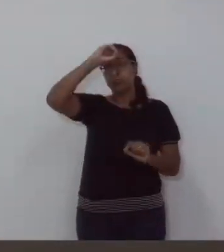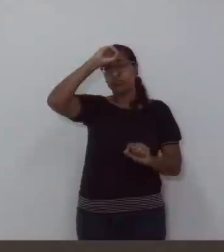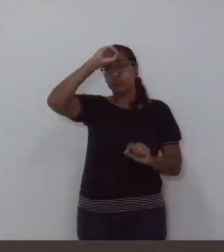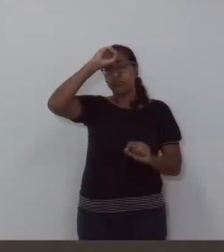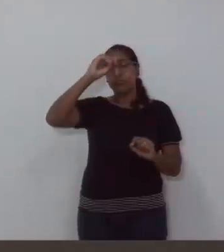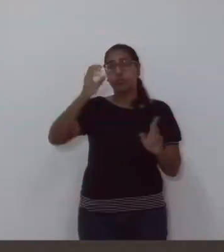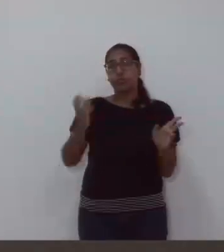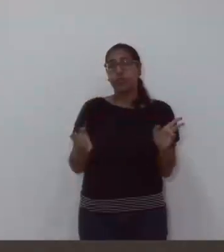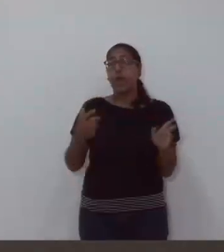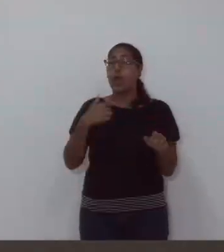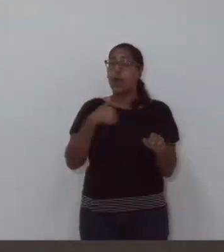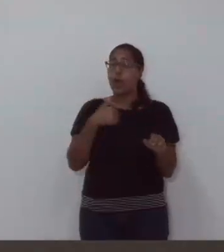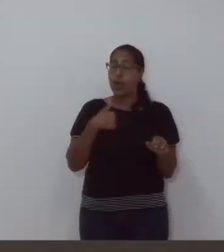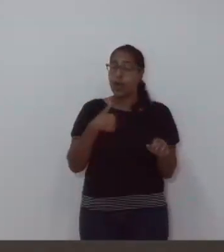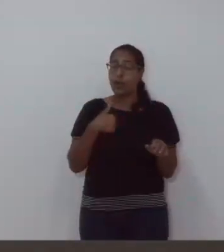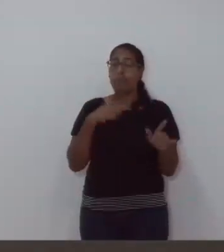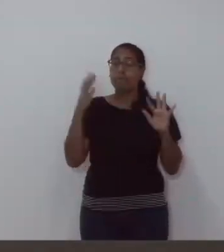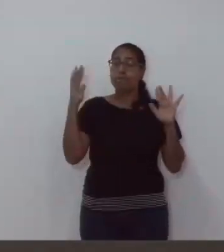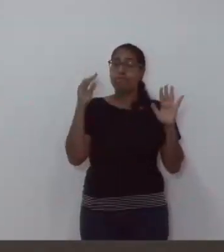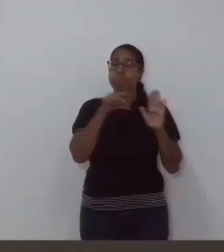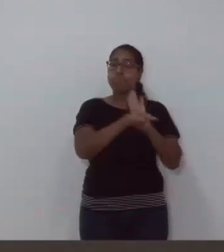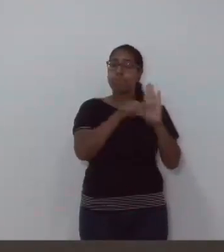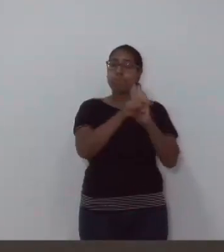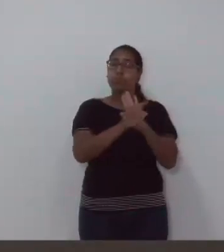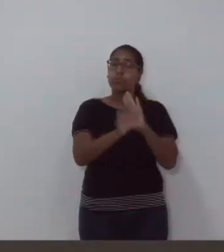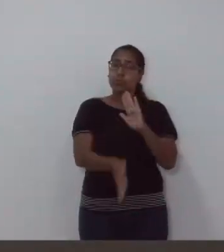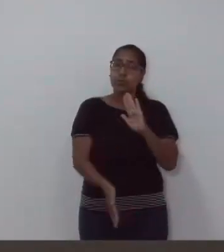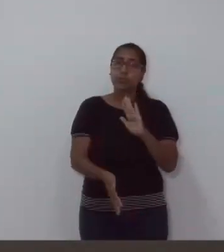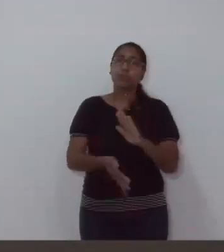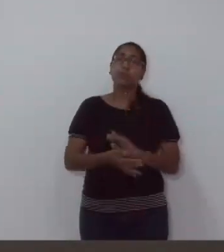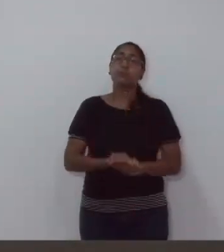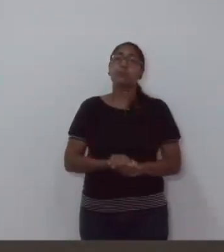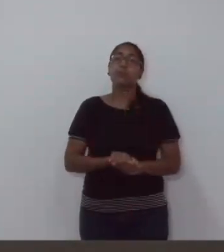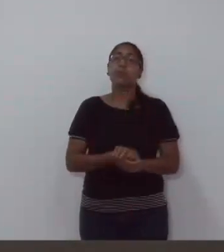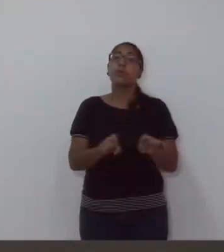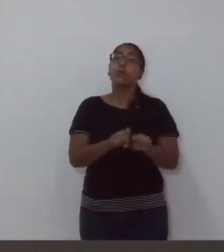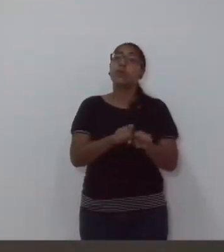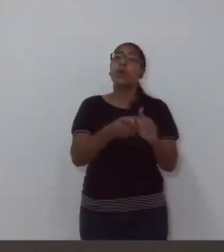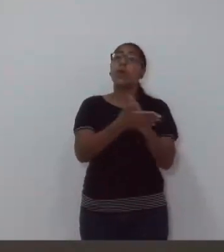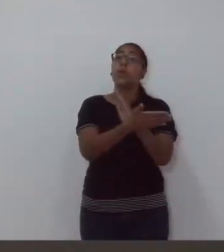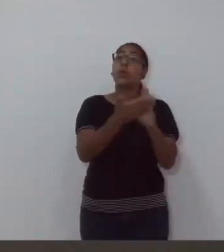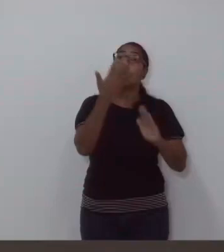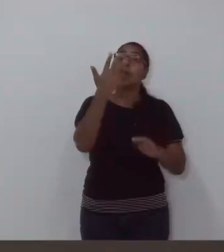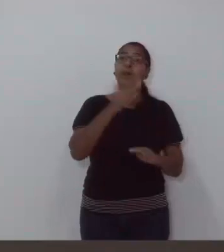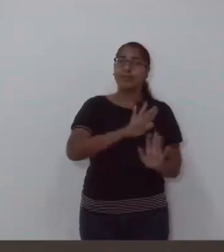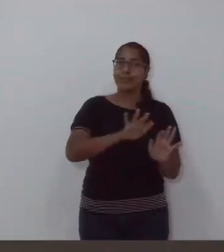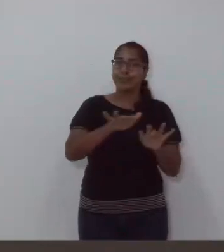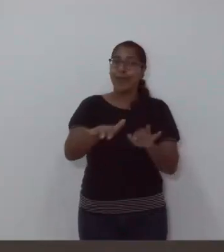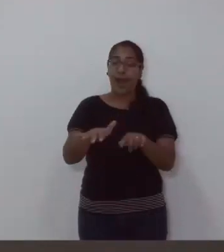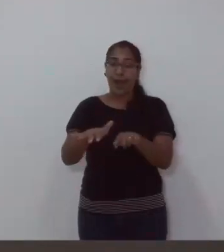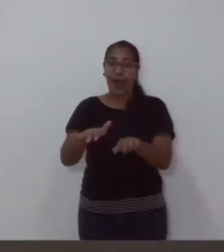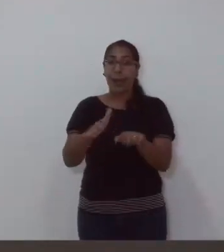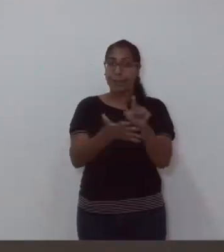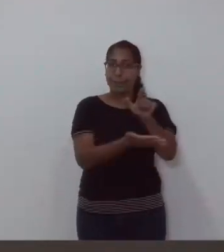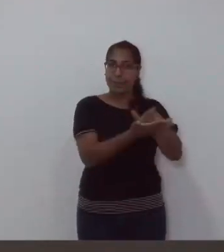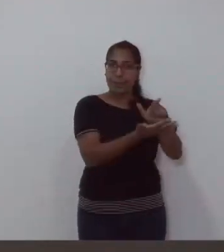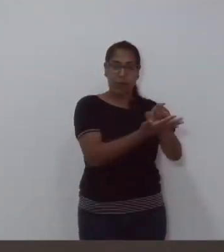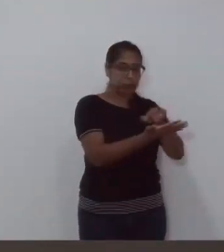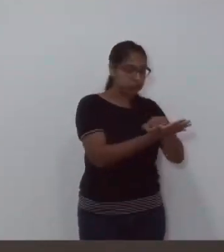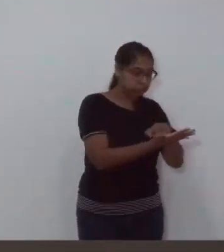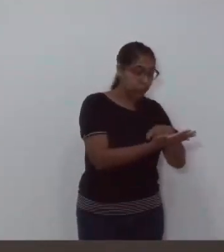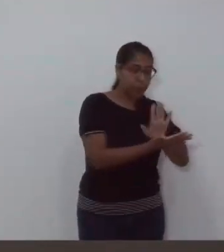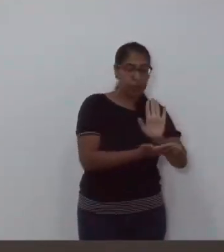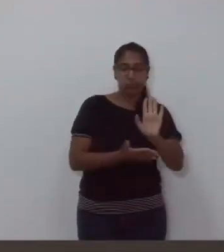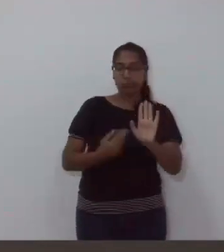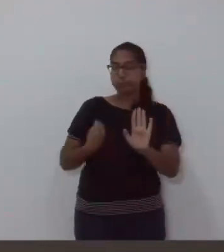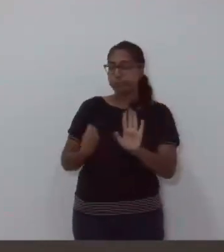sabe. E eu fiquei levantando todas essas questões, fora questões também de possíveis alunos fantasmas. Eu fiquei indo lá durante